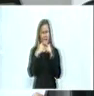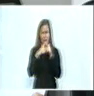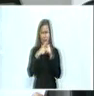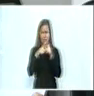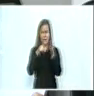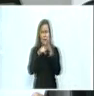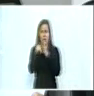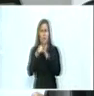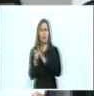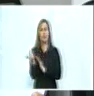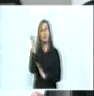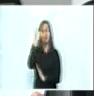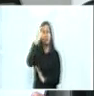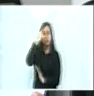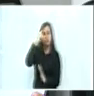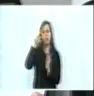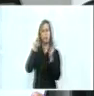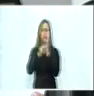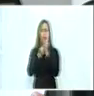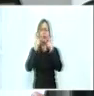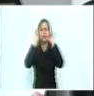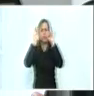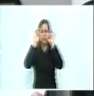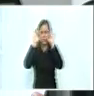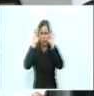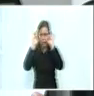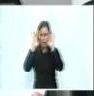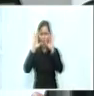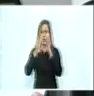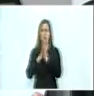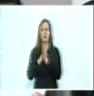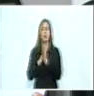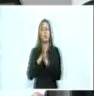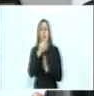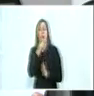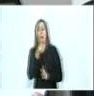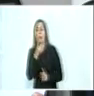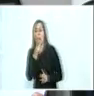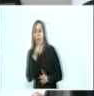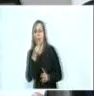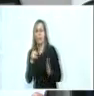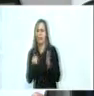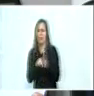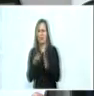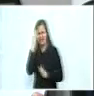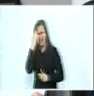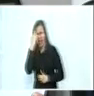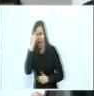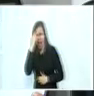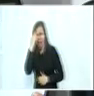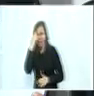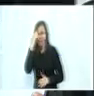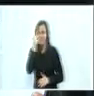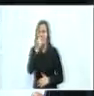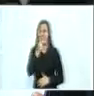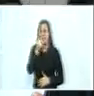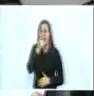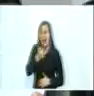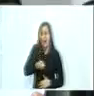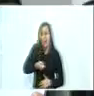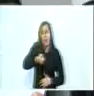questões culturais, especialmente em decorrência do machismo, sabe-se que as mulheres quase